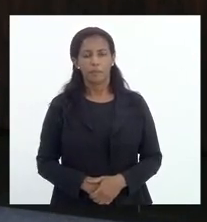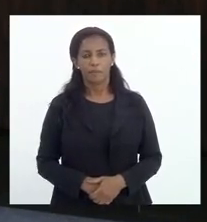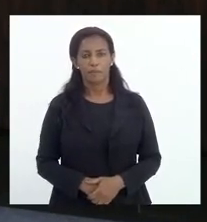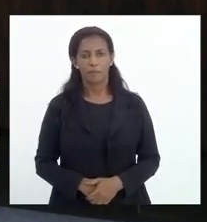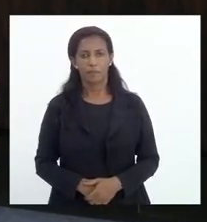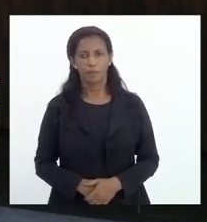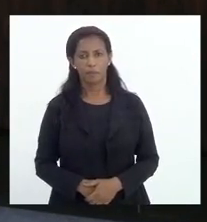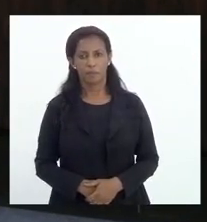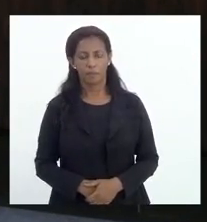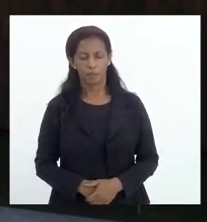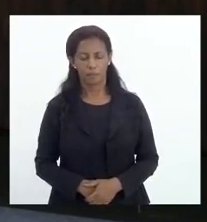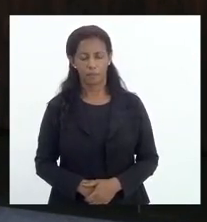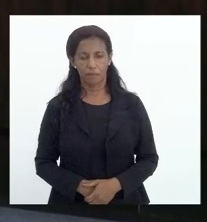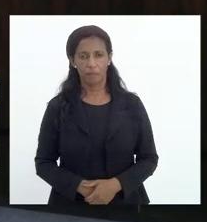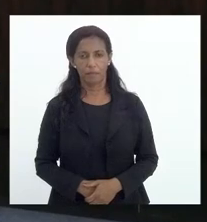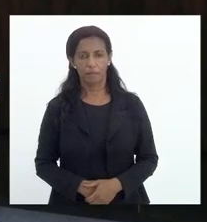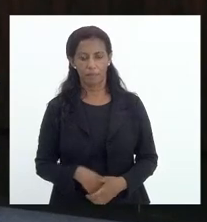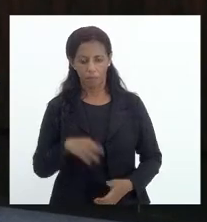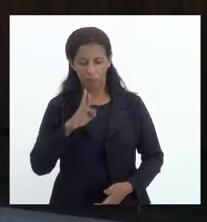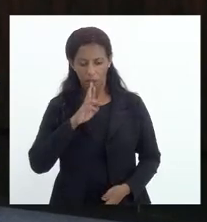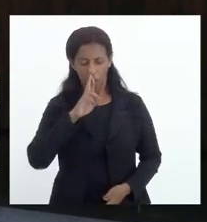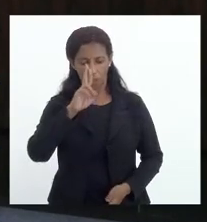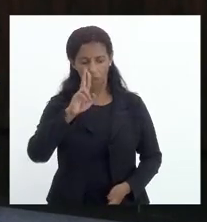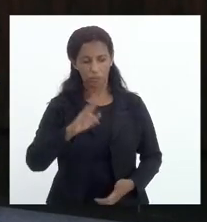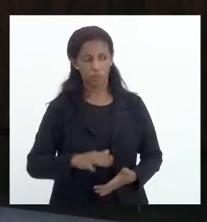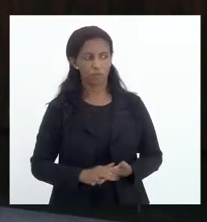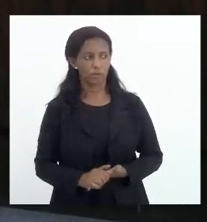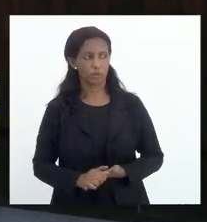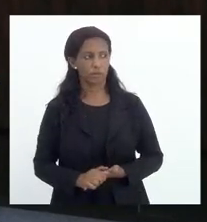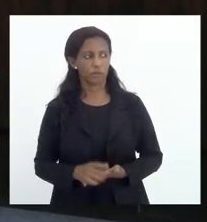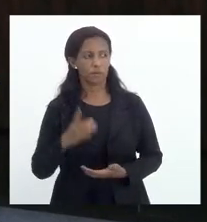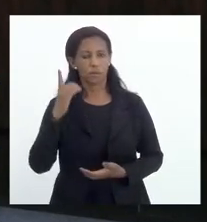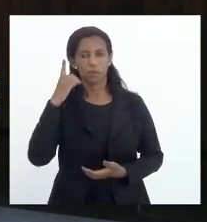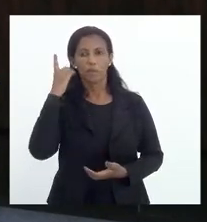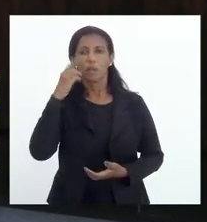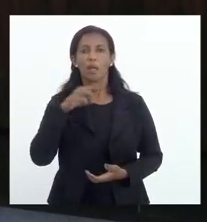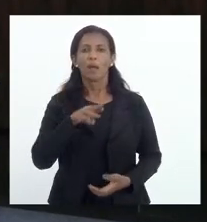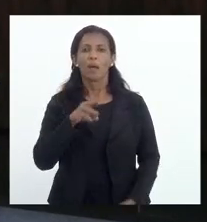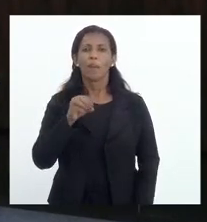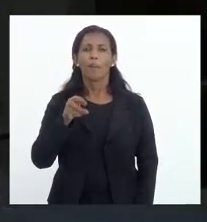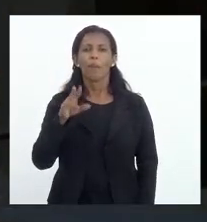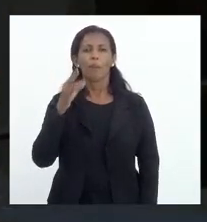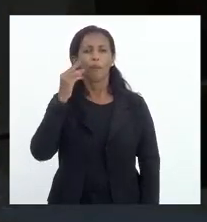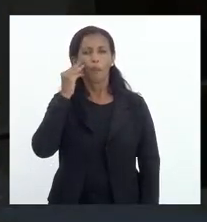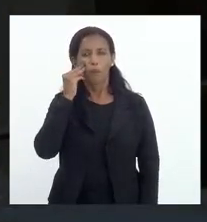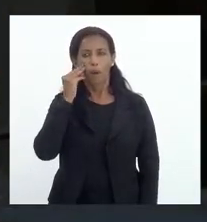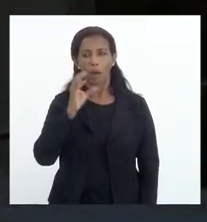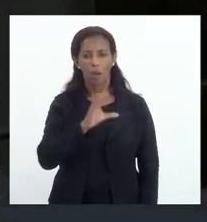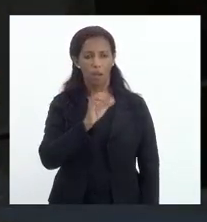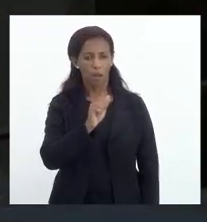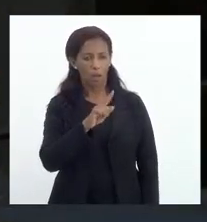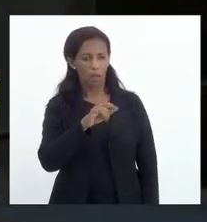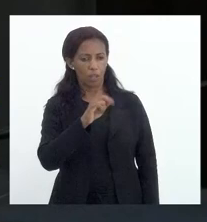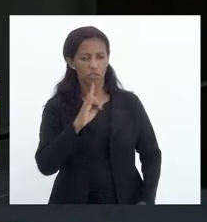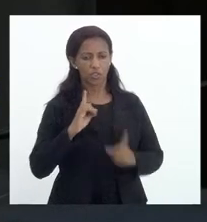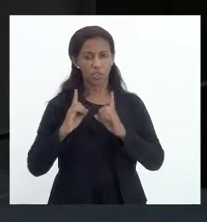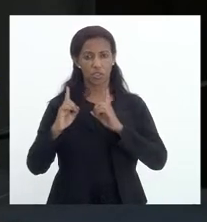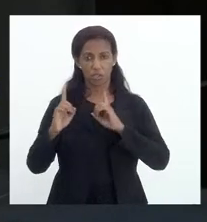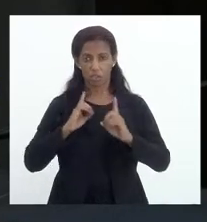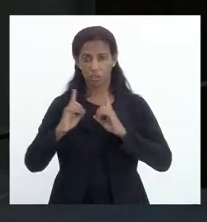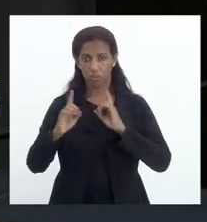Vou ser rápido aqui, respondendo inicialmente à deputada Mônica Francisco. A Lei Candir nós estamos